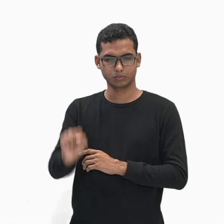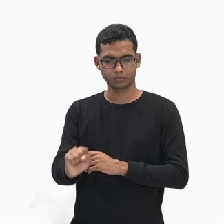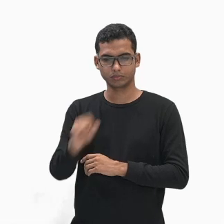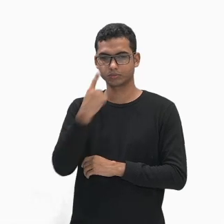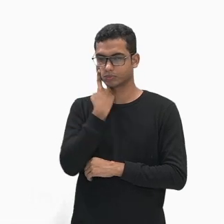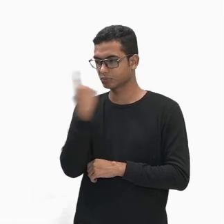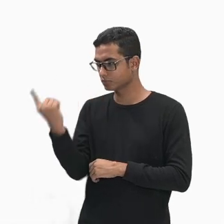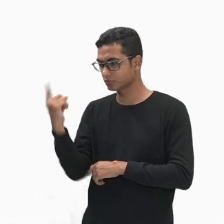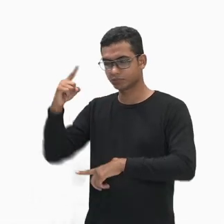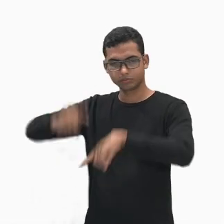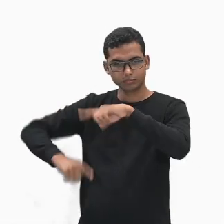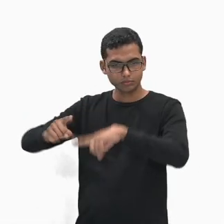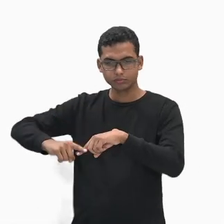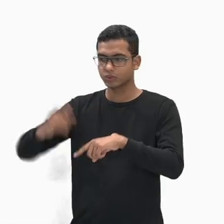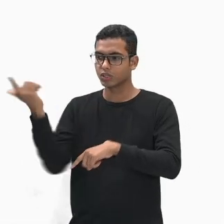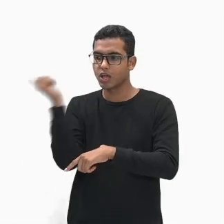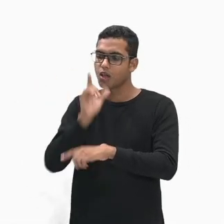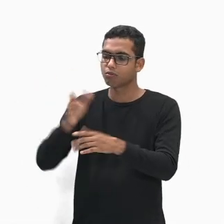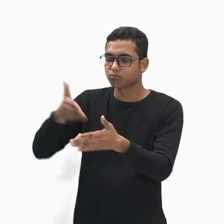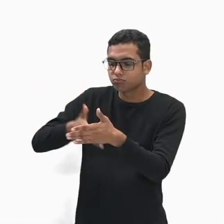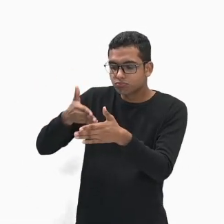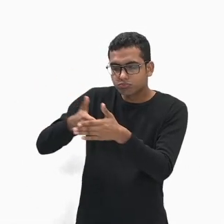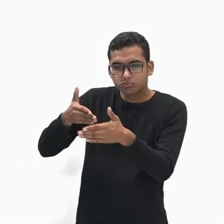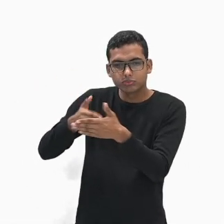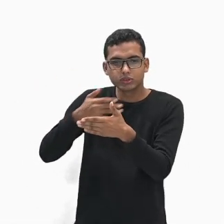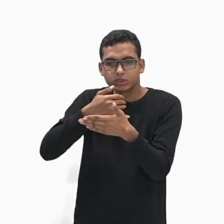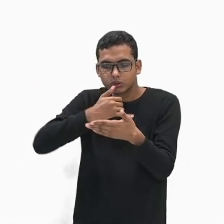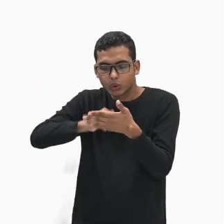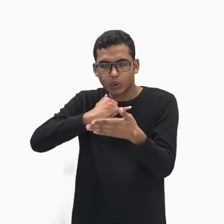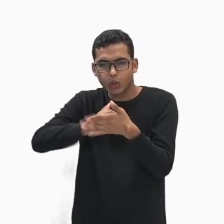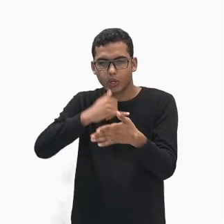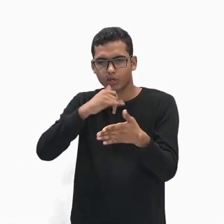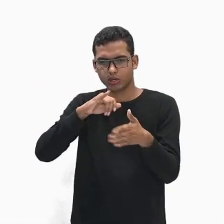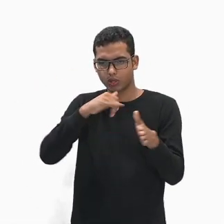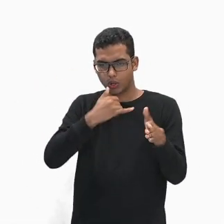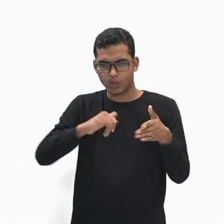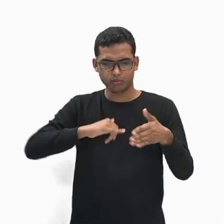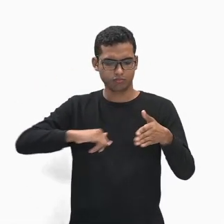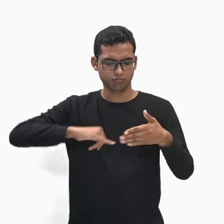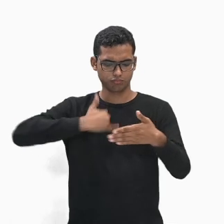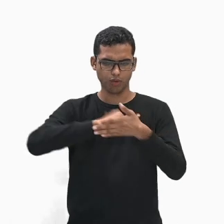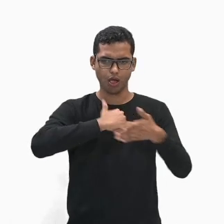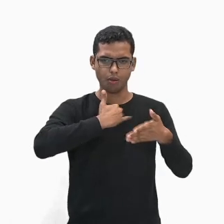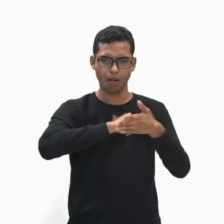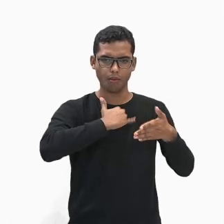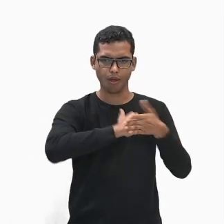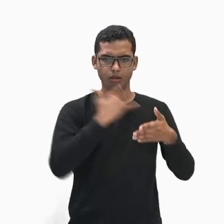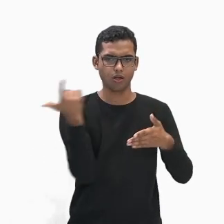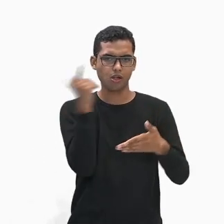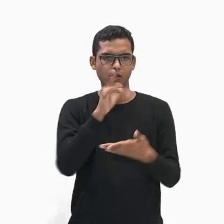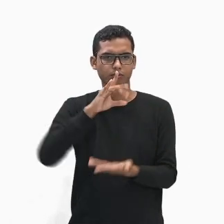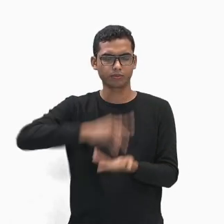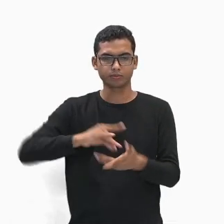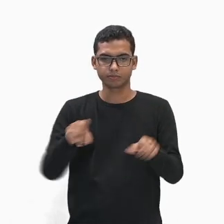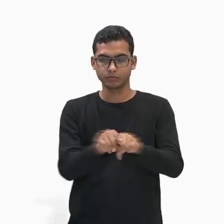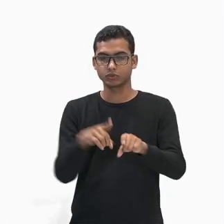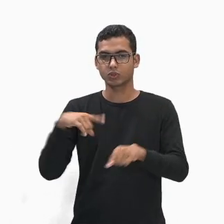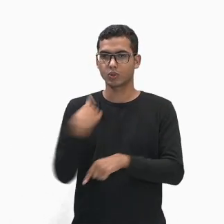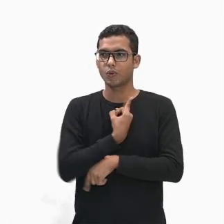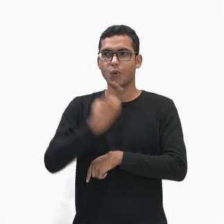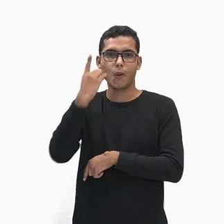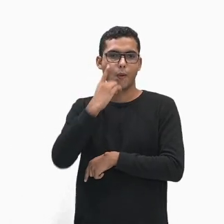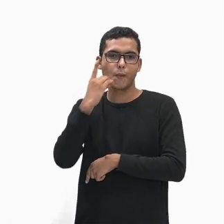que não permitem fácil movimento de cargas elétricas. E no nosso cotidiano, nas indústrias,